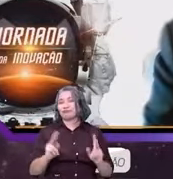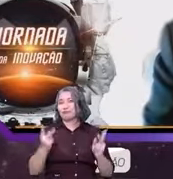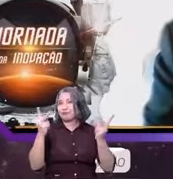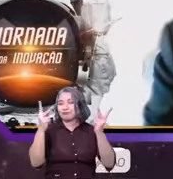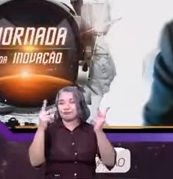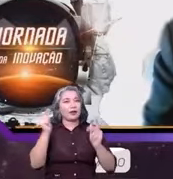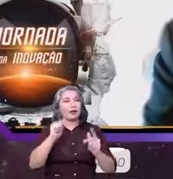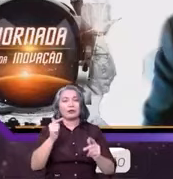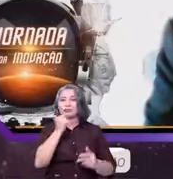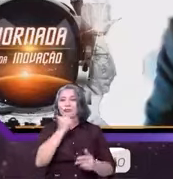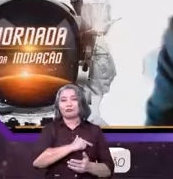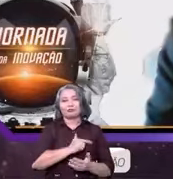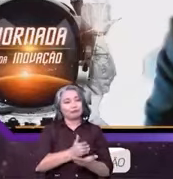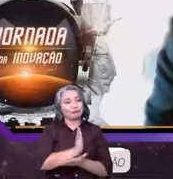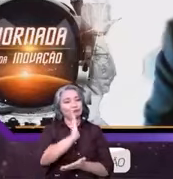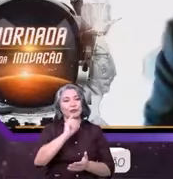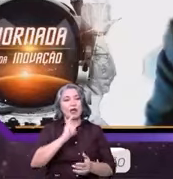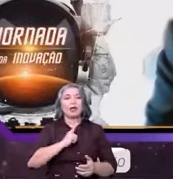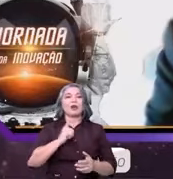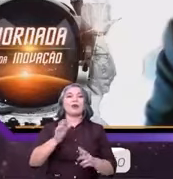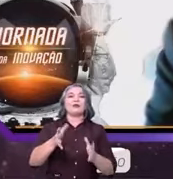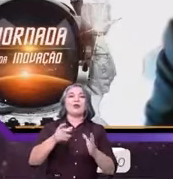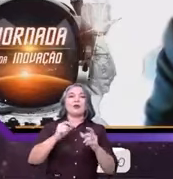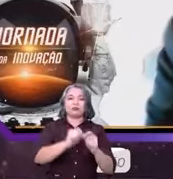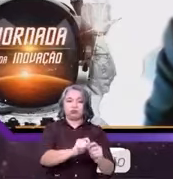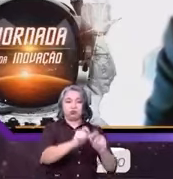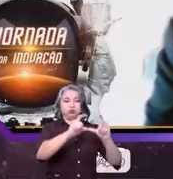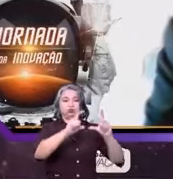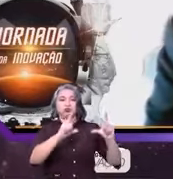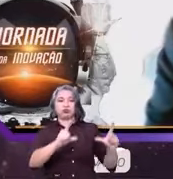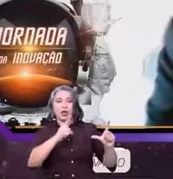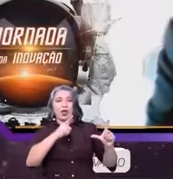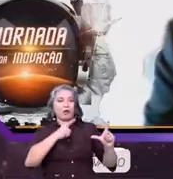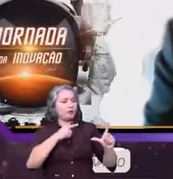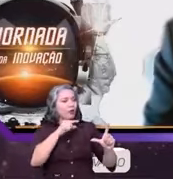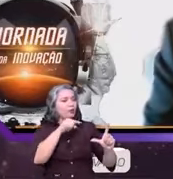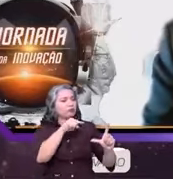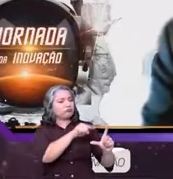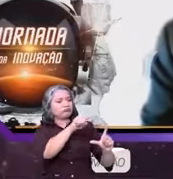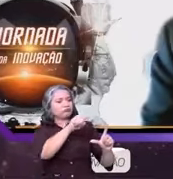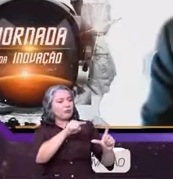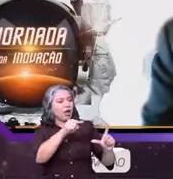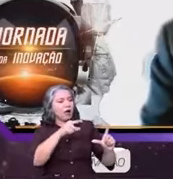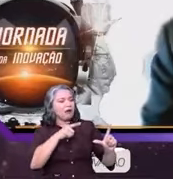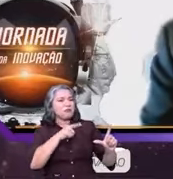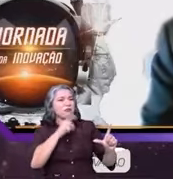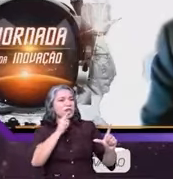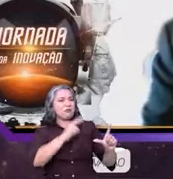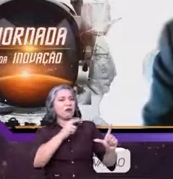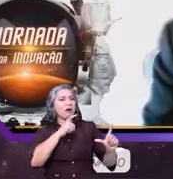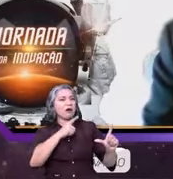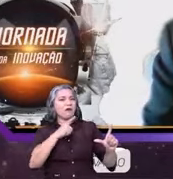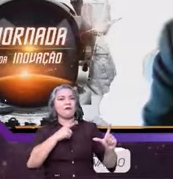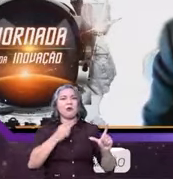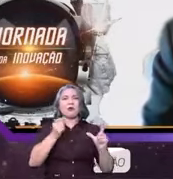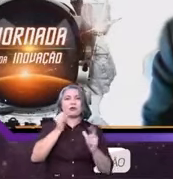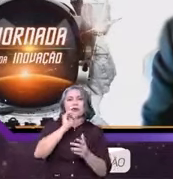deles não vai dar certo. Eu vou abrir um sprint, eu vou tentar solucionar um problema através de uma determinada